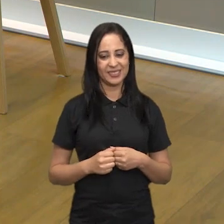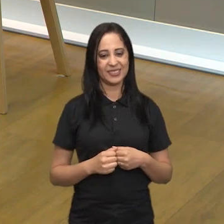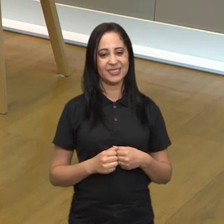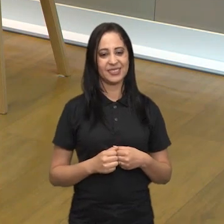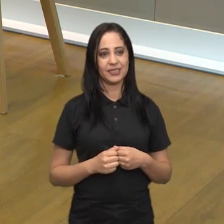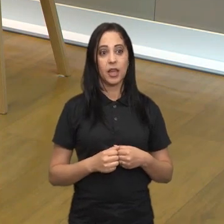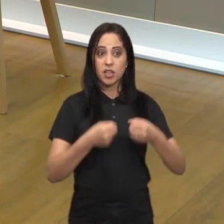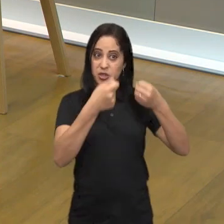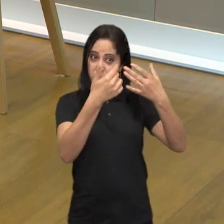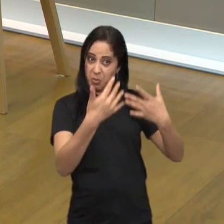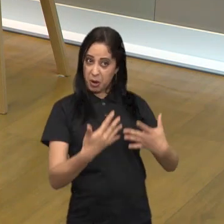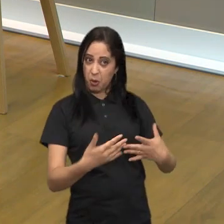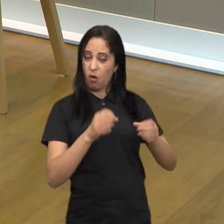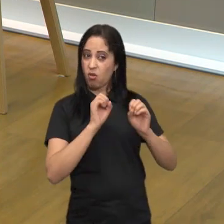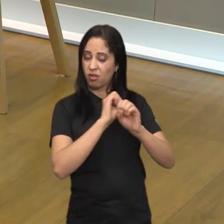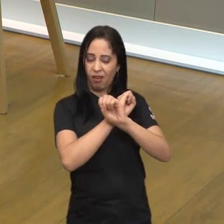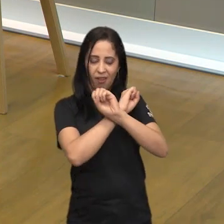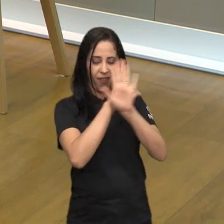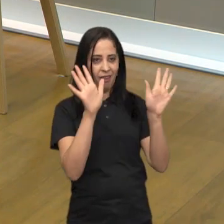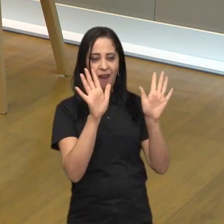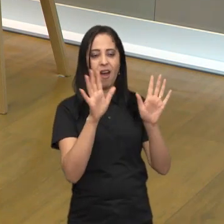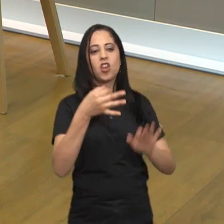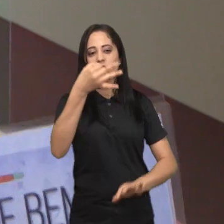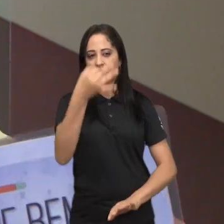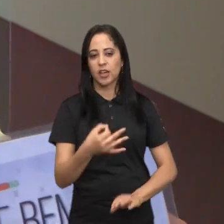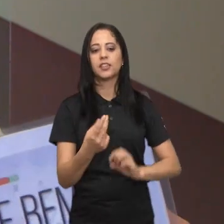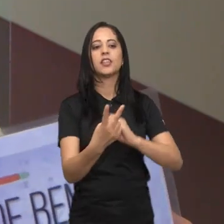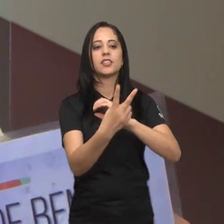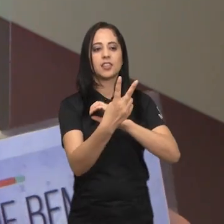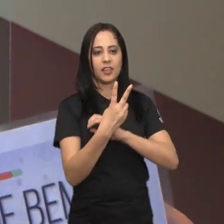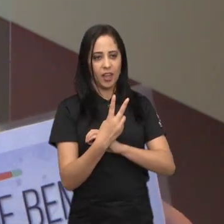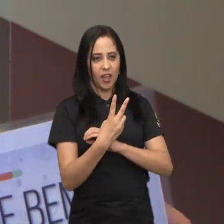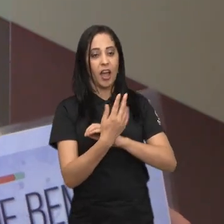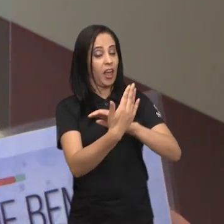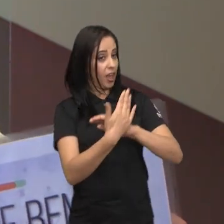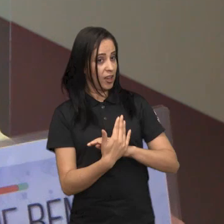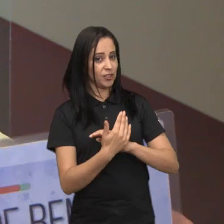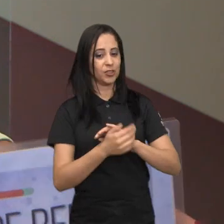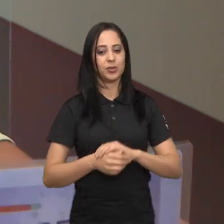sua participação, muito esclarecedora. Tenho certeza que ajudou muitas mulheres